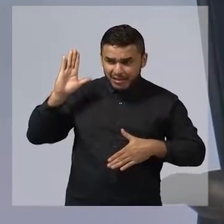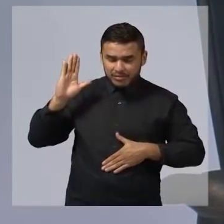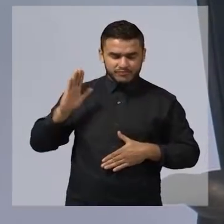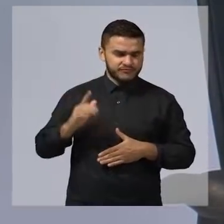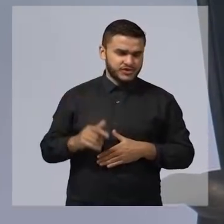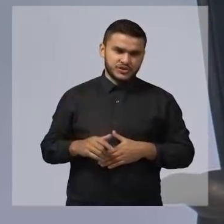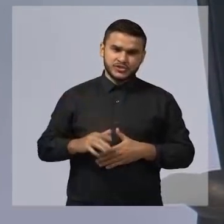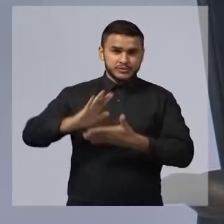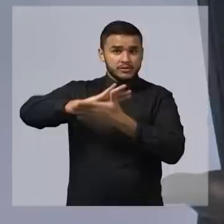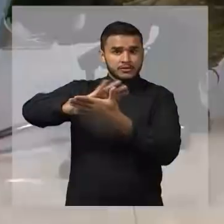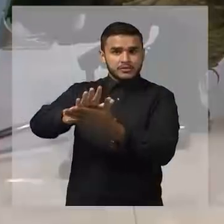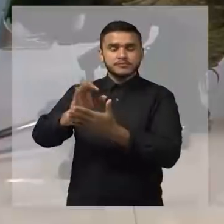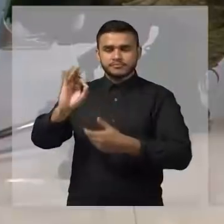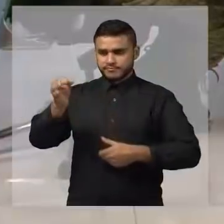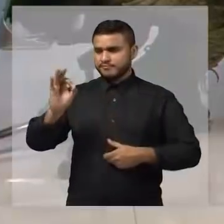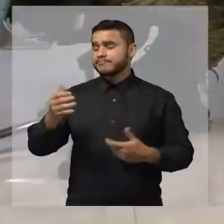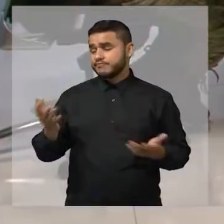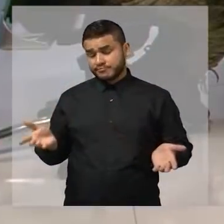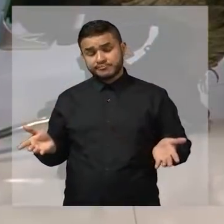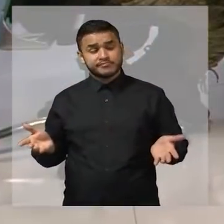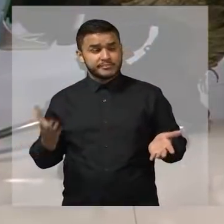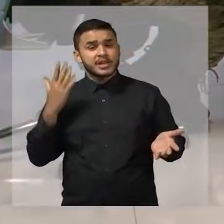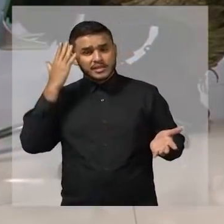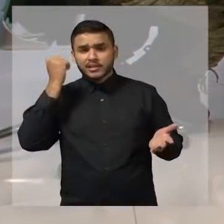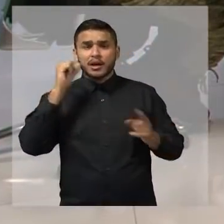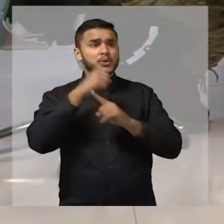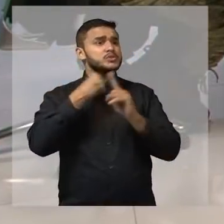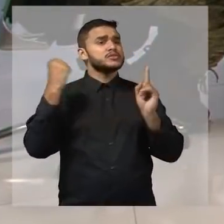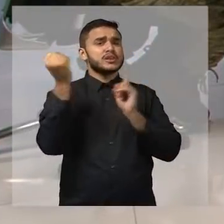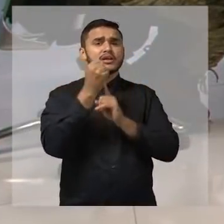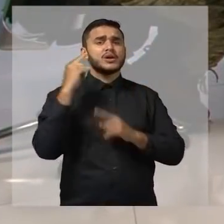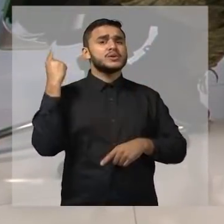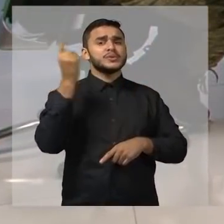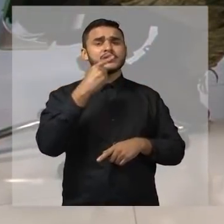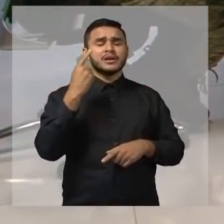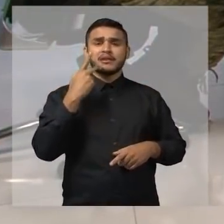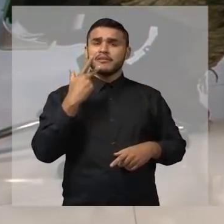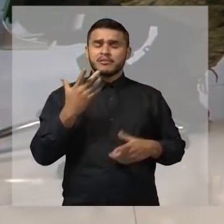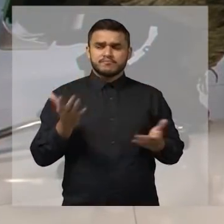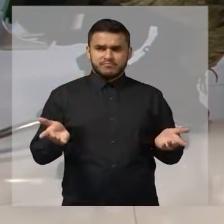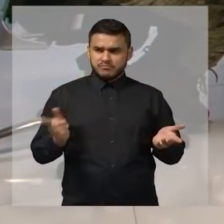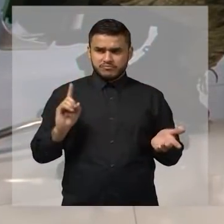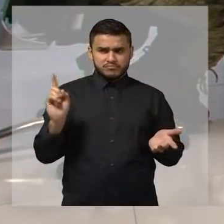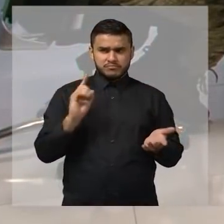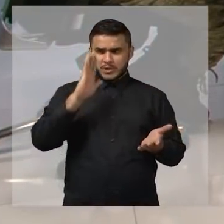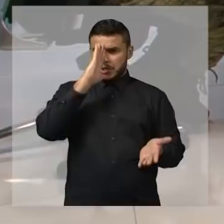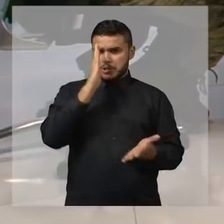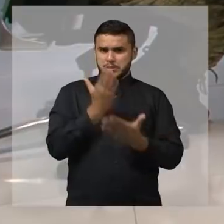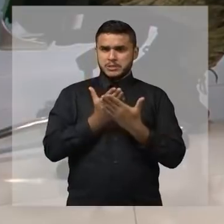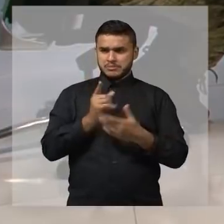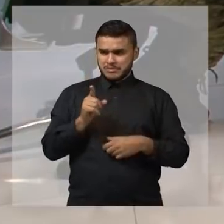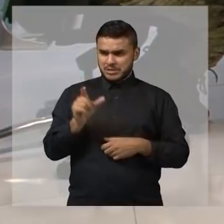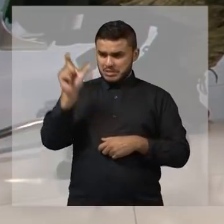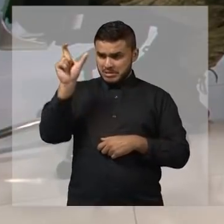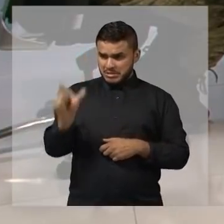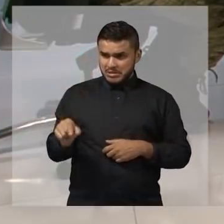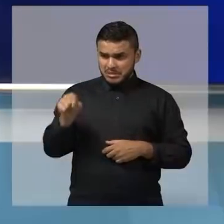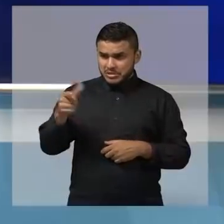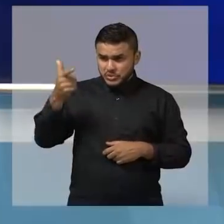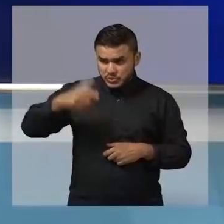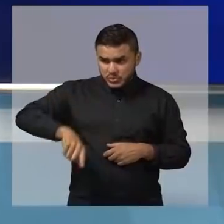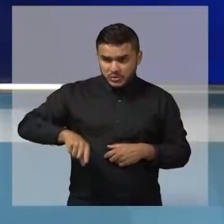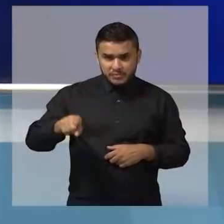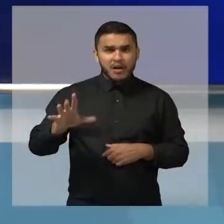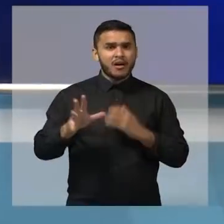com a peneira, porque a sociedade resiste efetivamente a alguém que cumpriu a pena e está de volta. O Estado, na